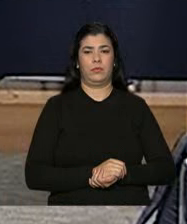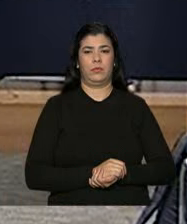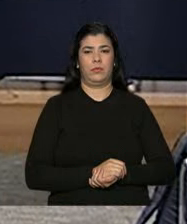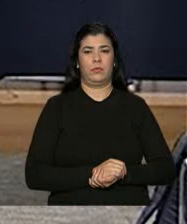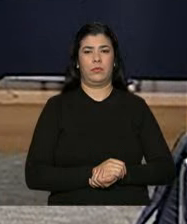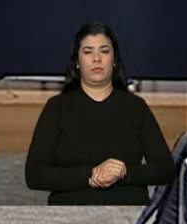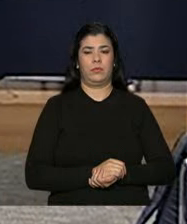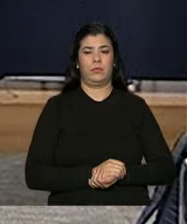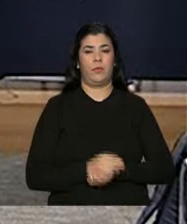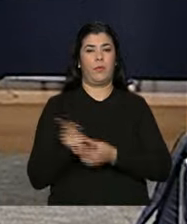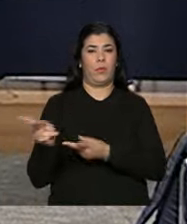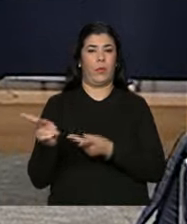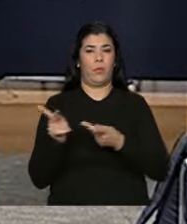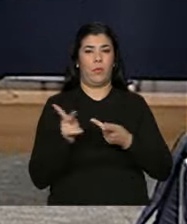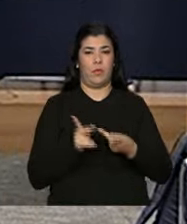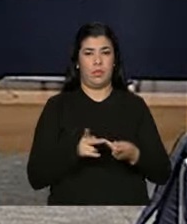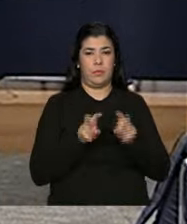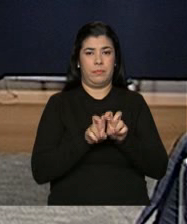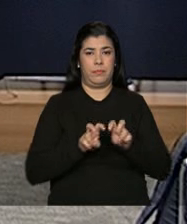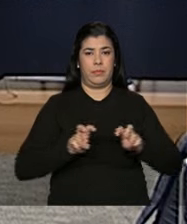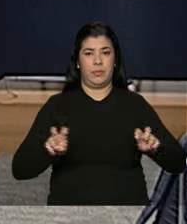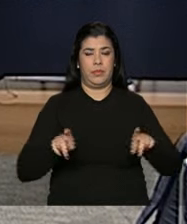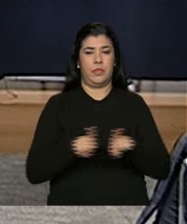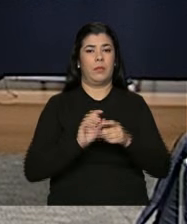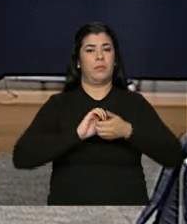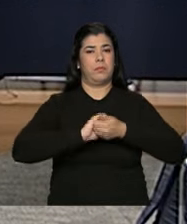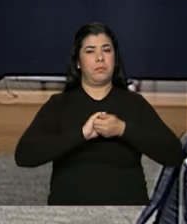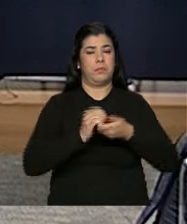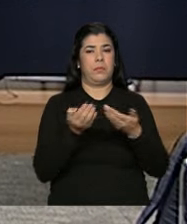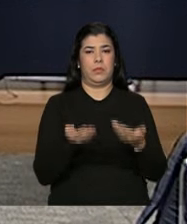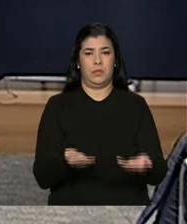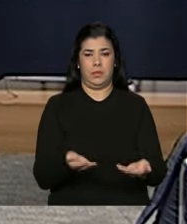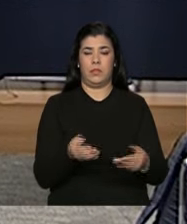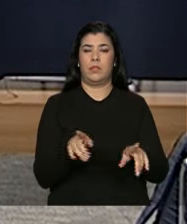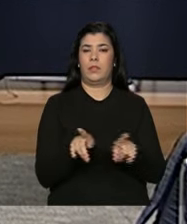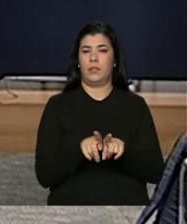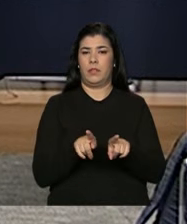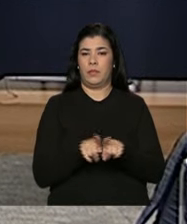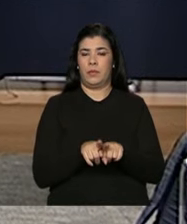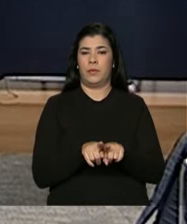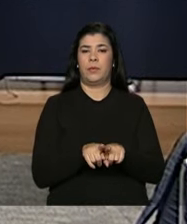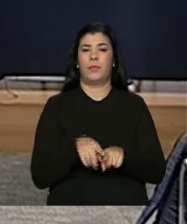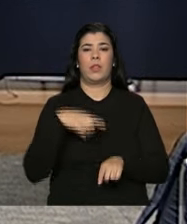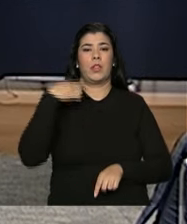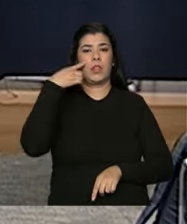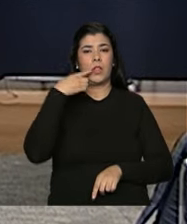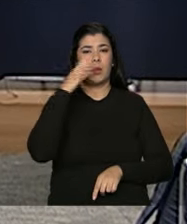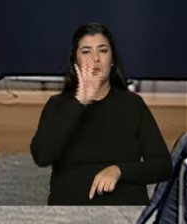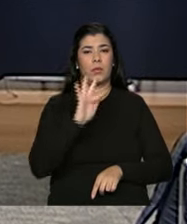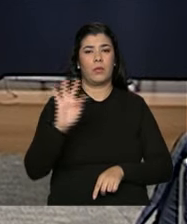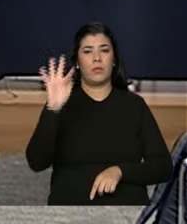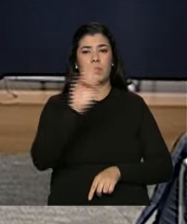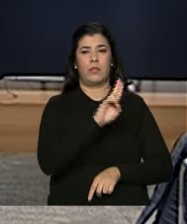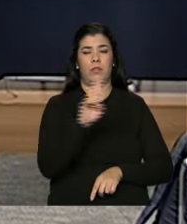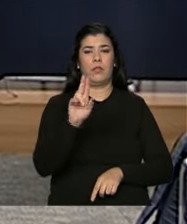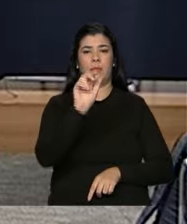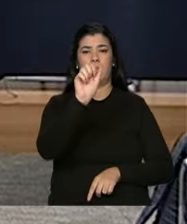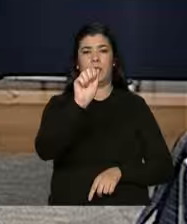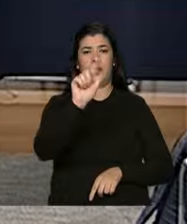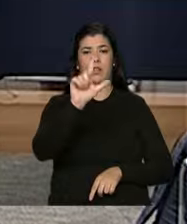Convidamos a compor a mesa e fazer a sua saudação eh também eh o deputado federal